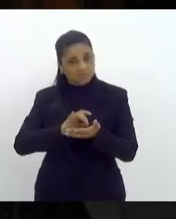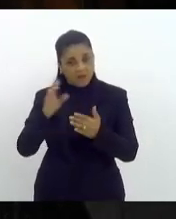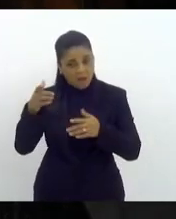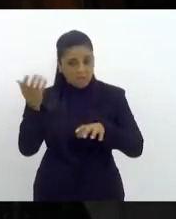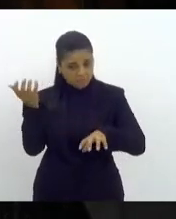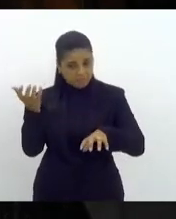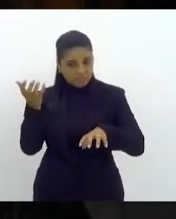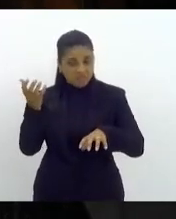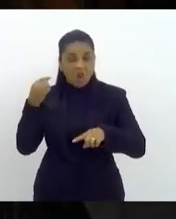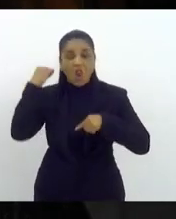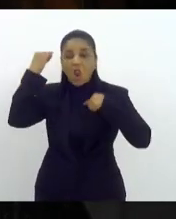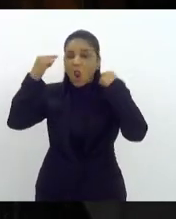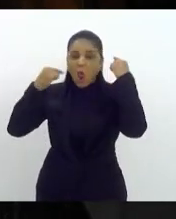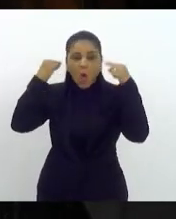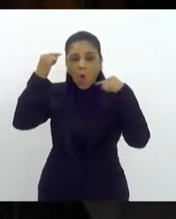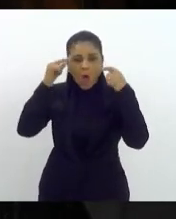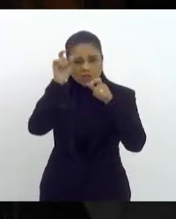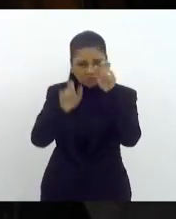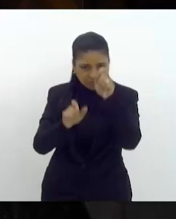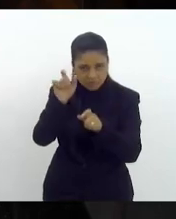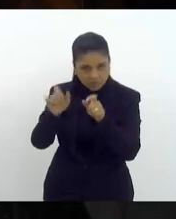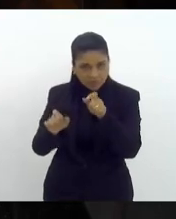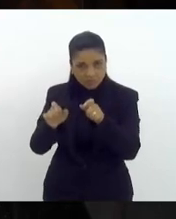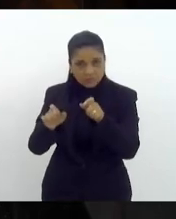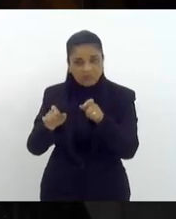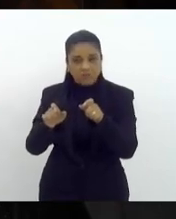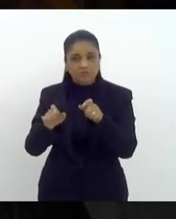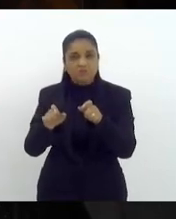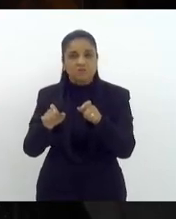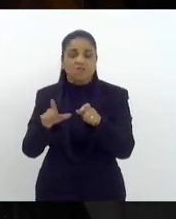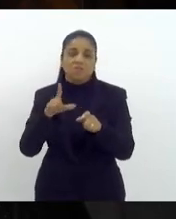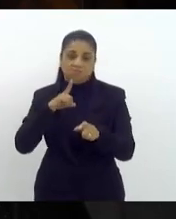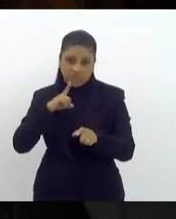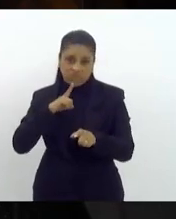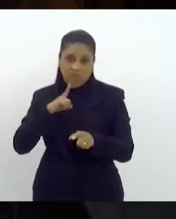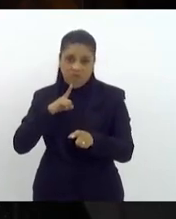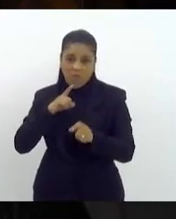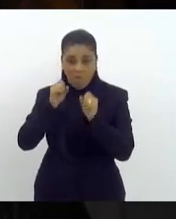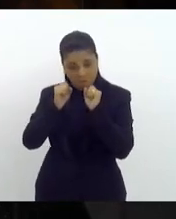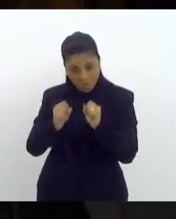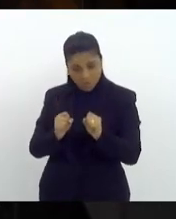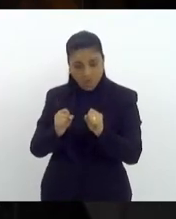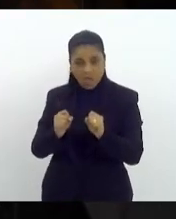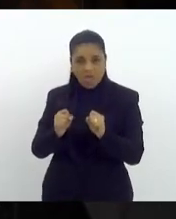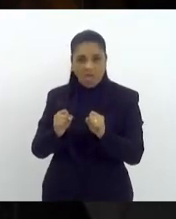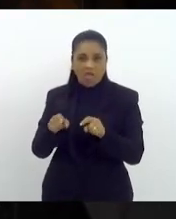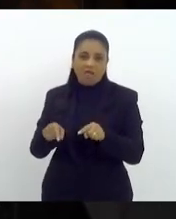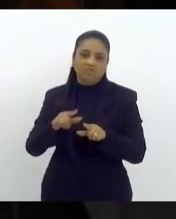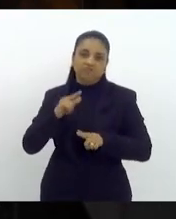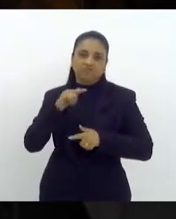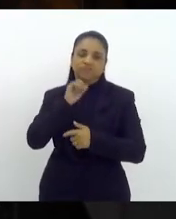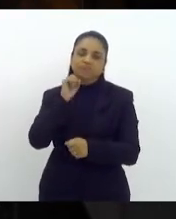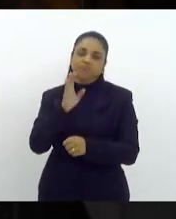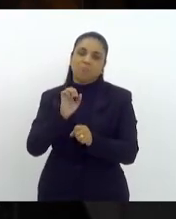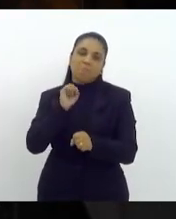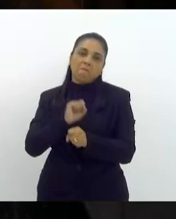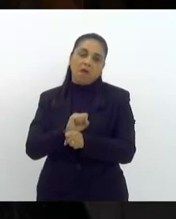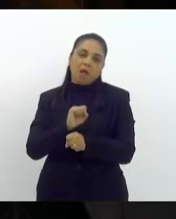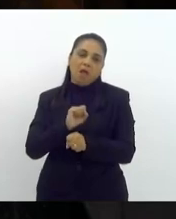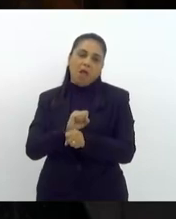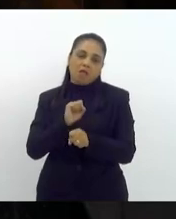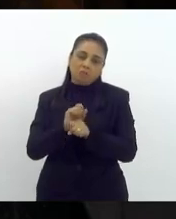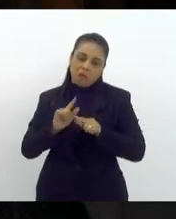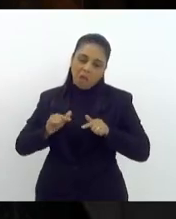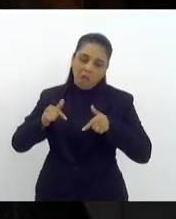está cheio de loucos porque eles não obstante a força que tem eles não reagem para fazer